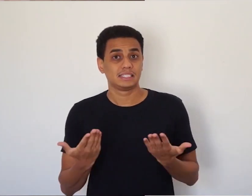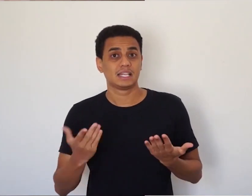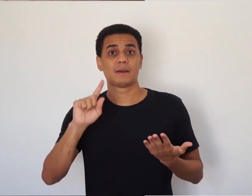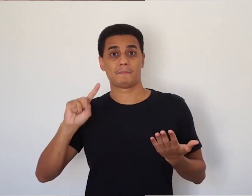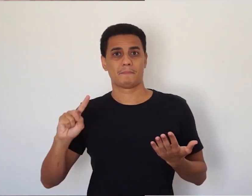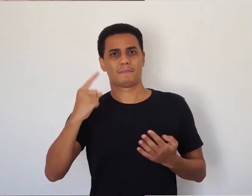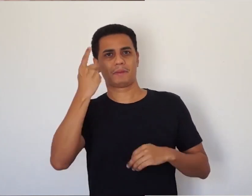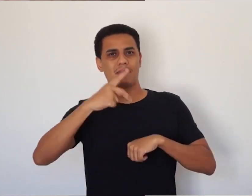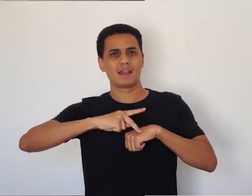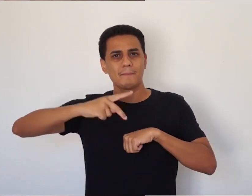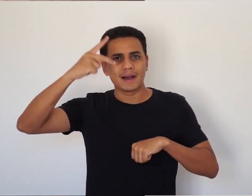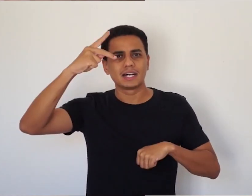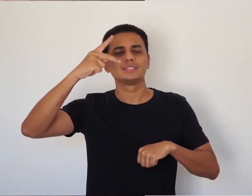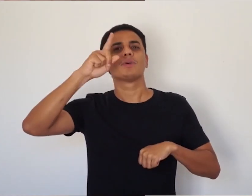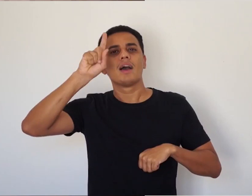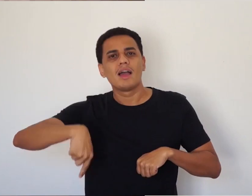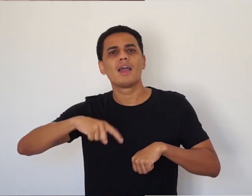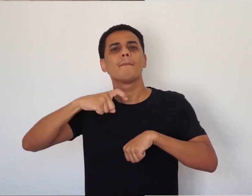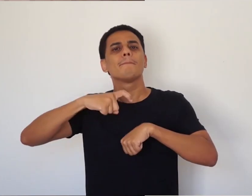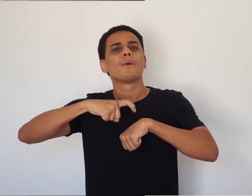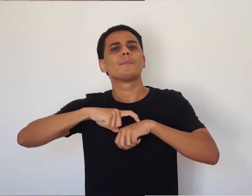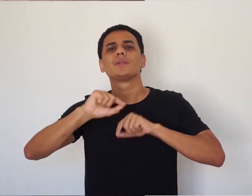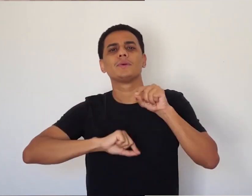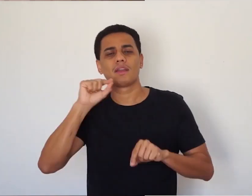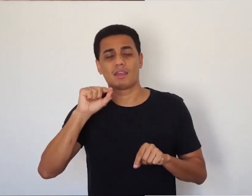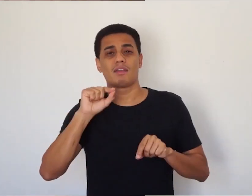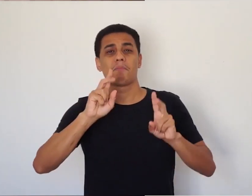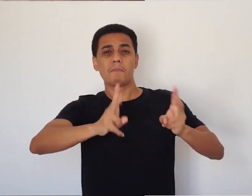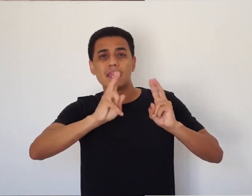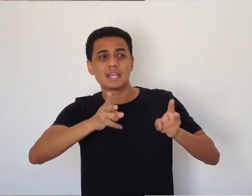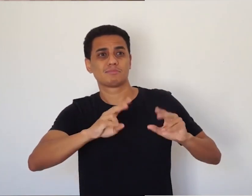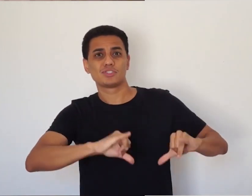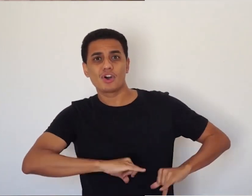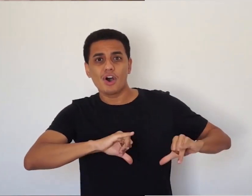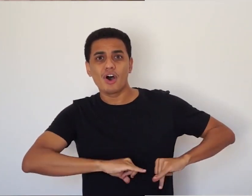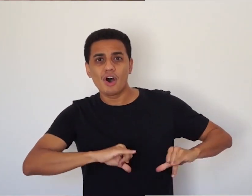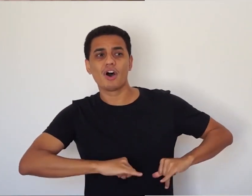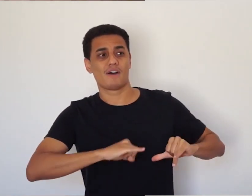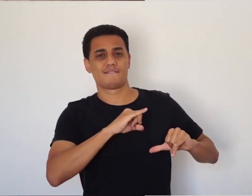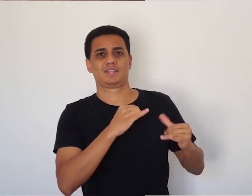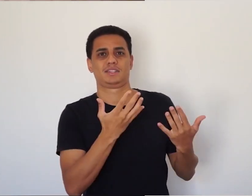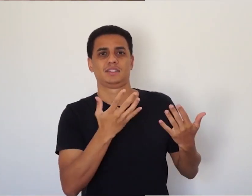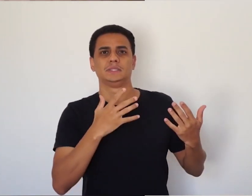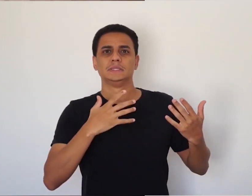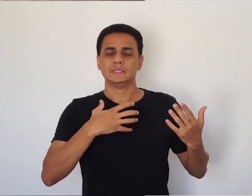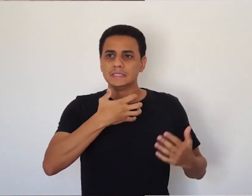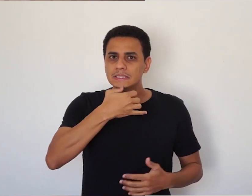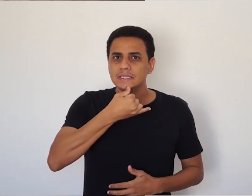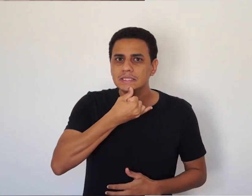Páscoa, ela acaba se tornando esse momento em que, ao meio ao sofrimento, Deus faz